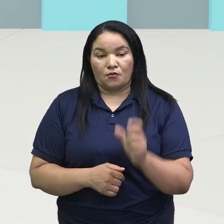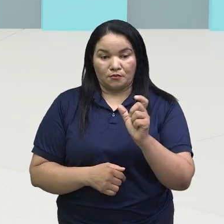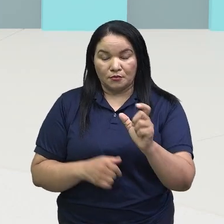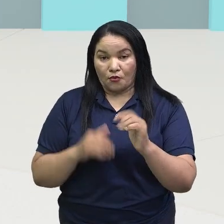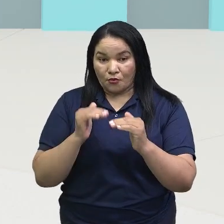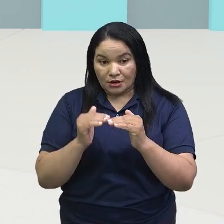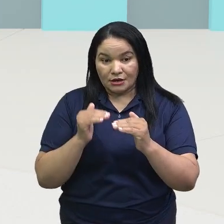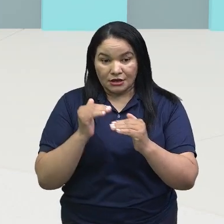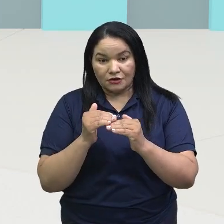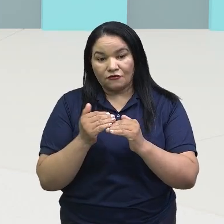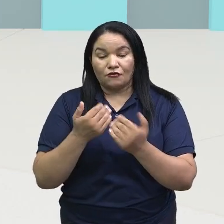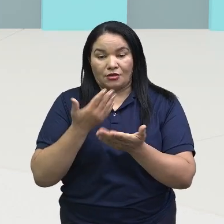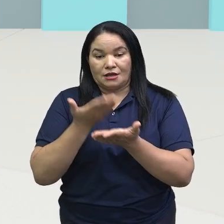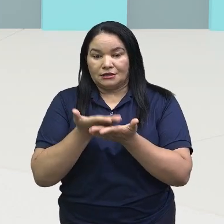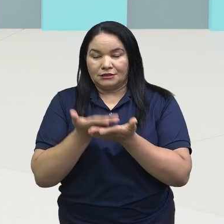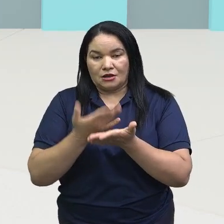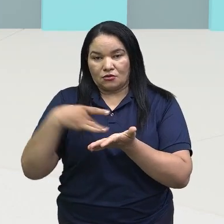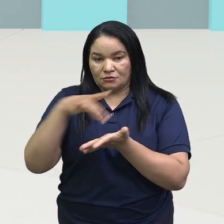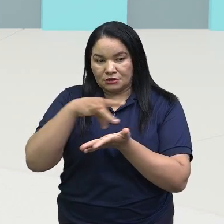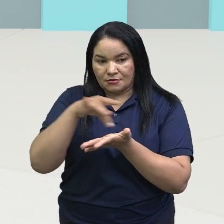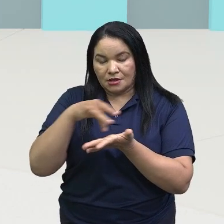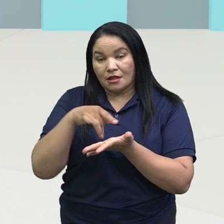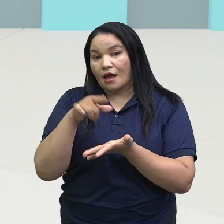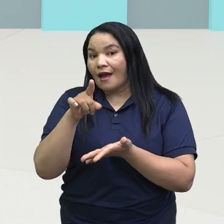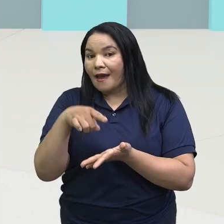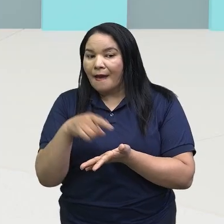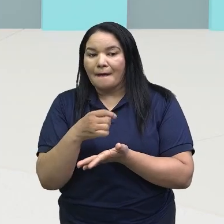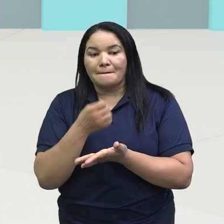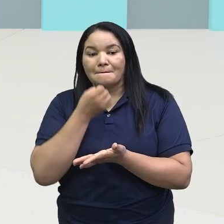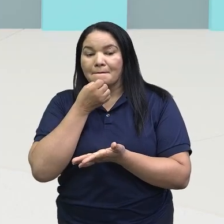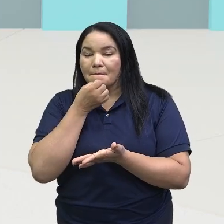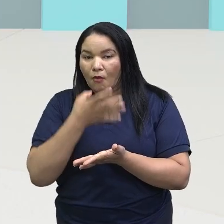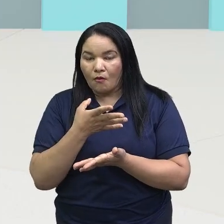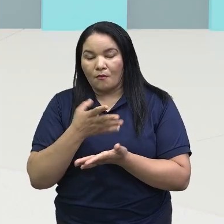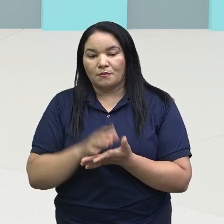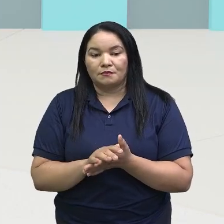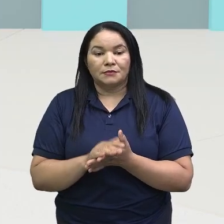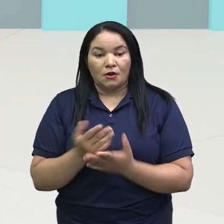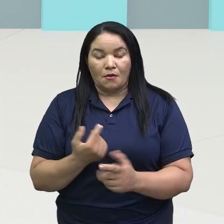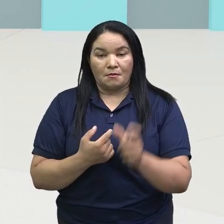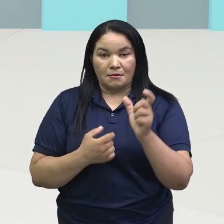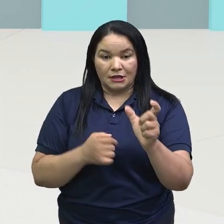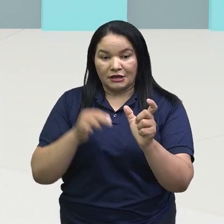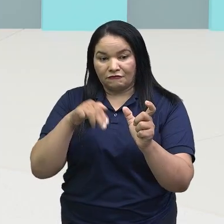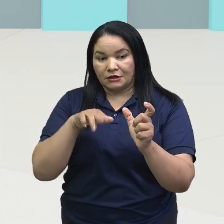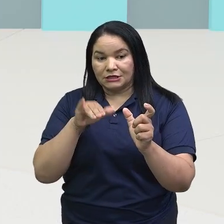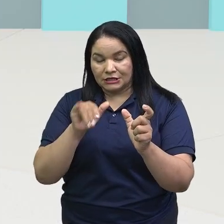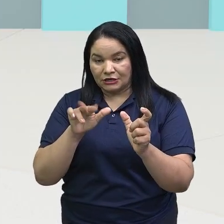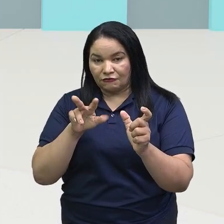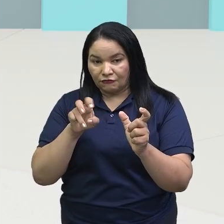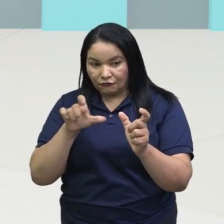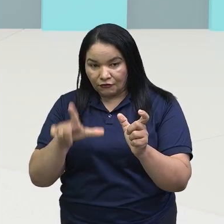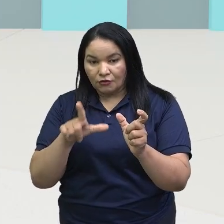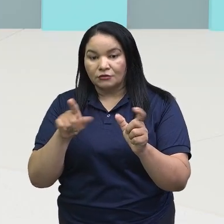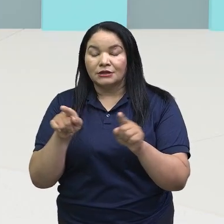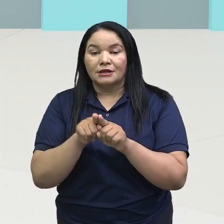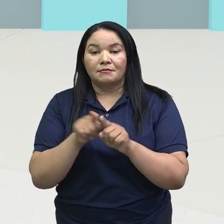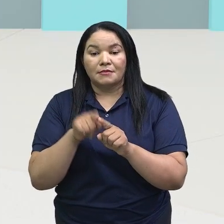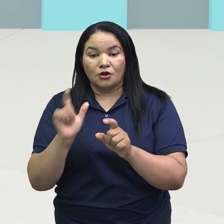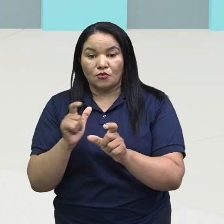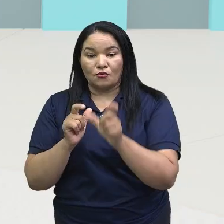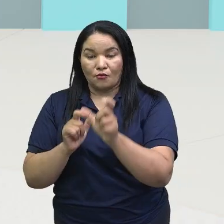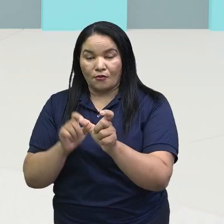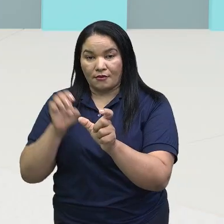do CMEAN é muito bom. Vejam que a palavra nível, né, e a palavra estão